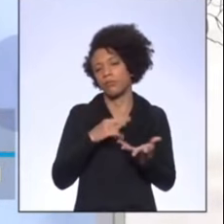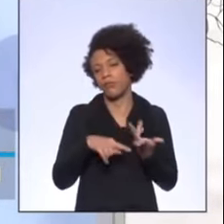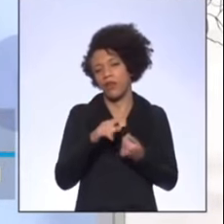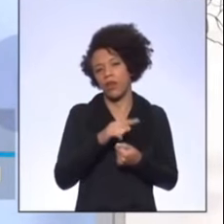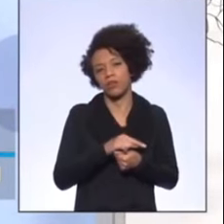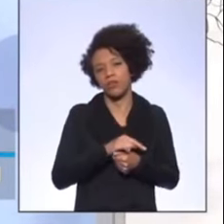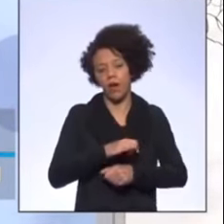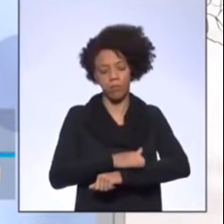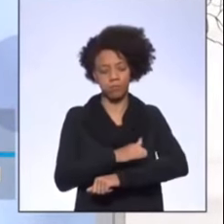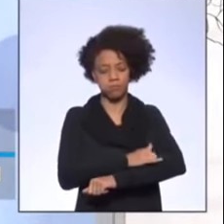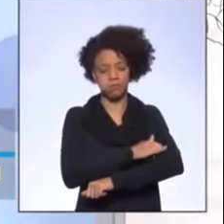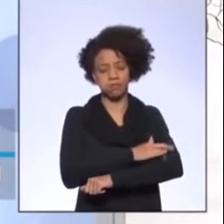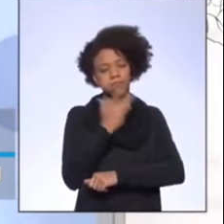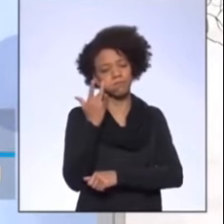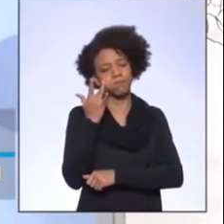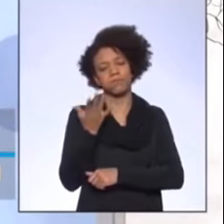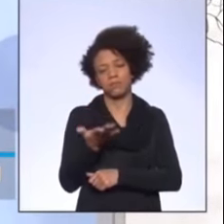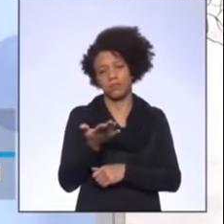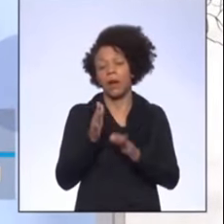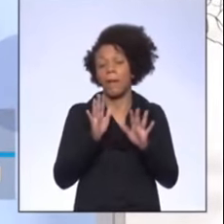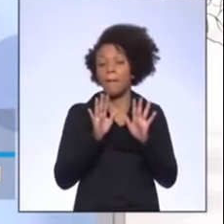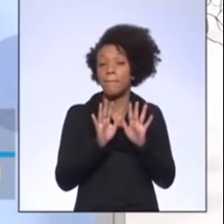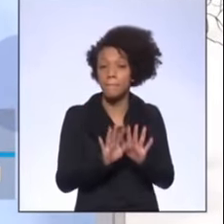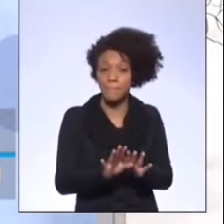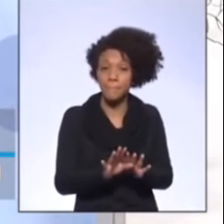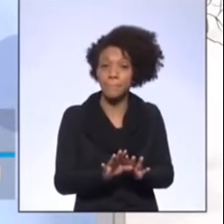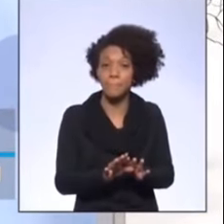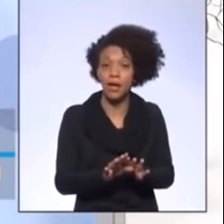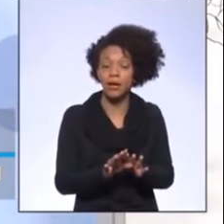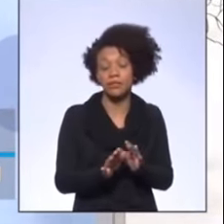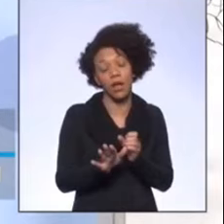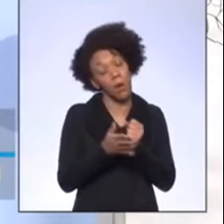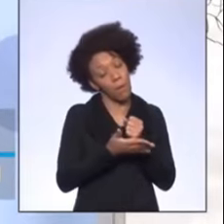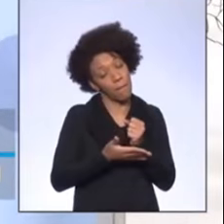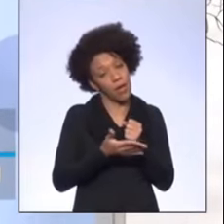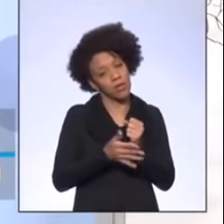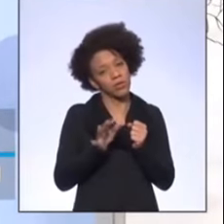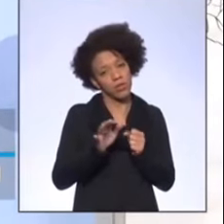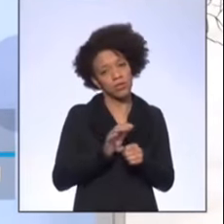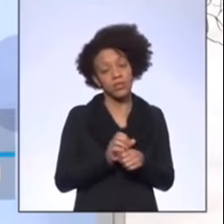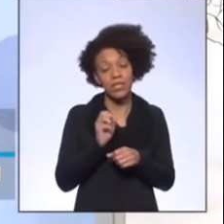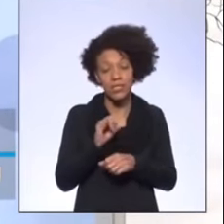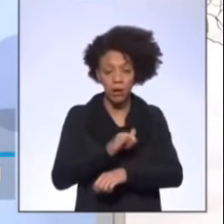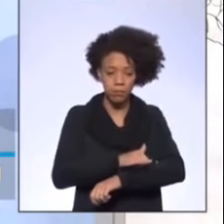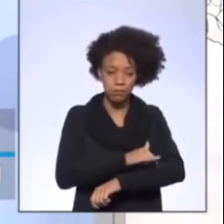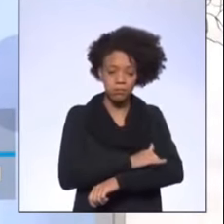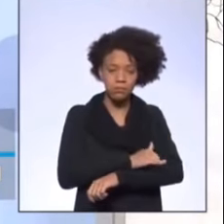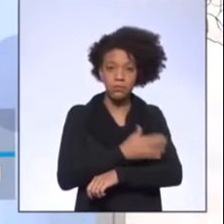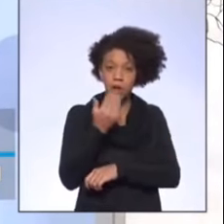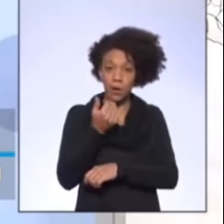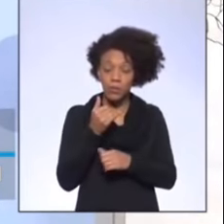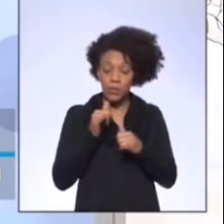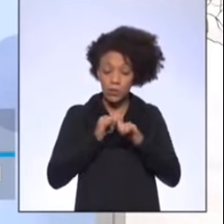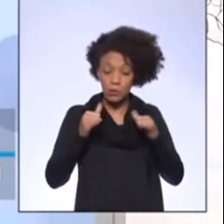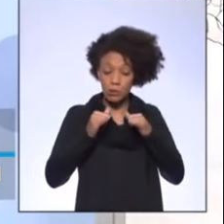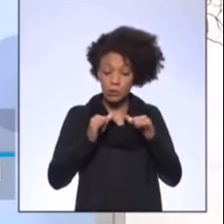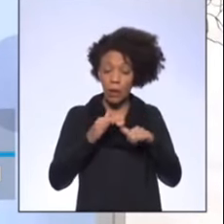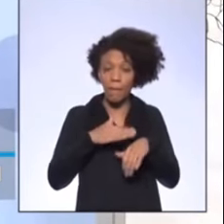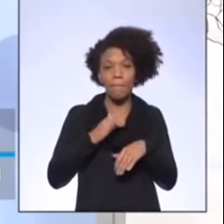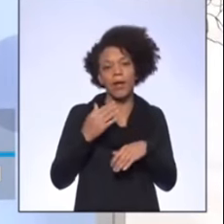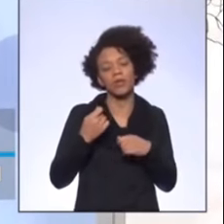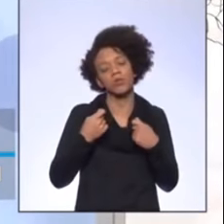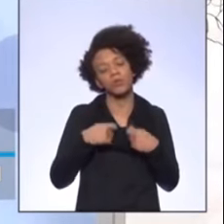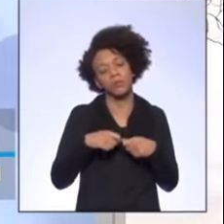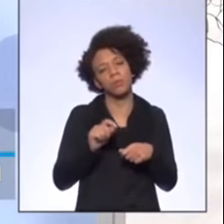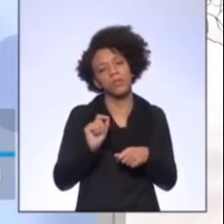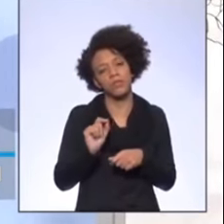vai engordar mais facilmente que outras. Mas, basicamente, é isso. Se eu estou engordando, eu estou consumindo mais energia do que eu preciso.